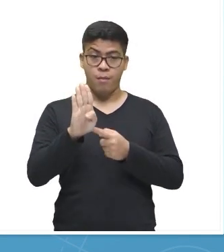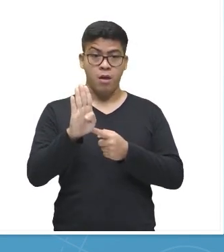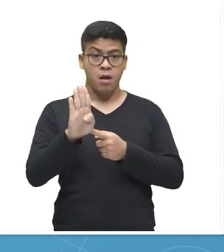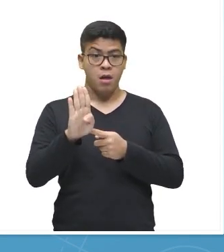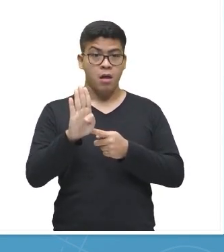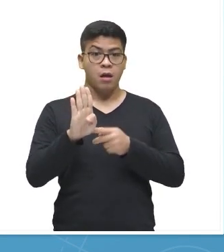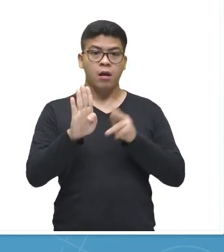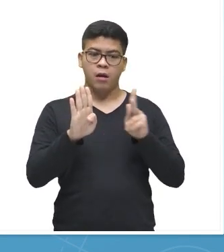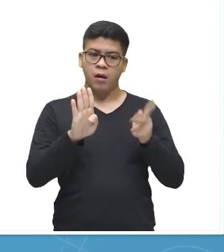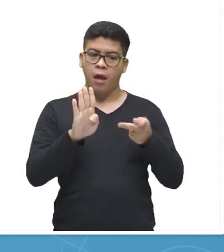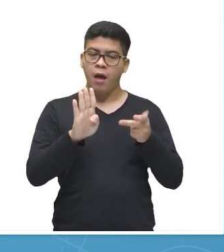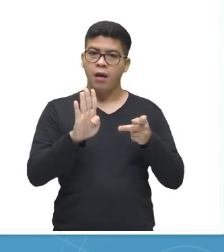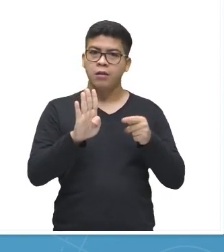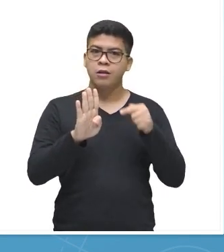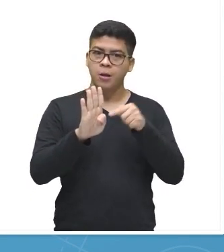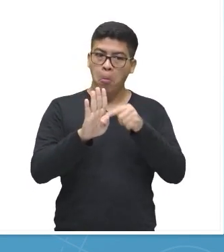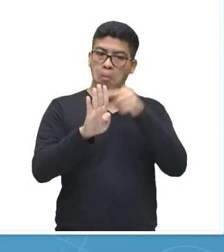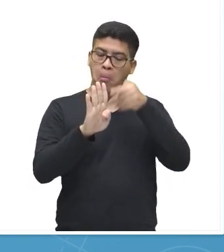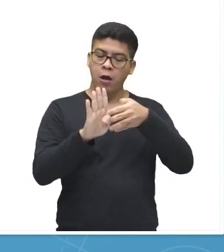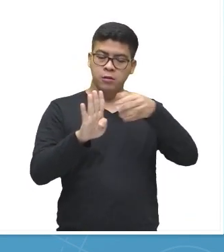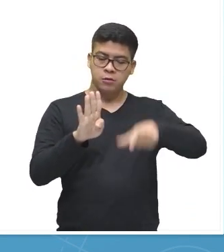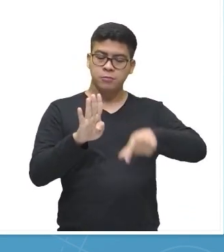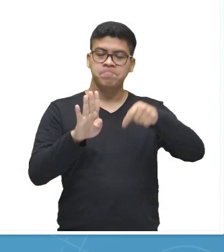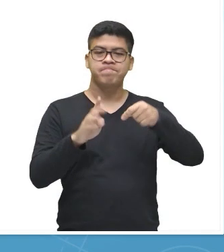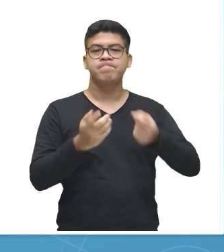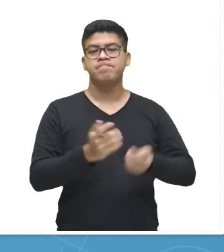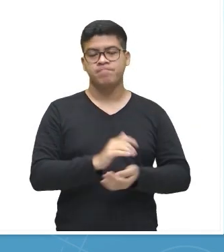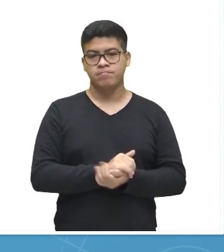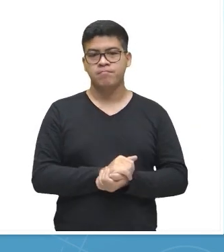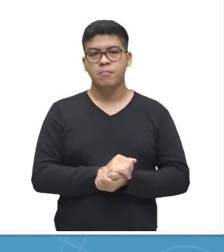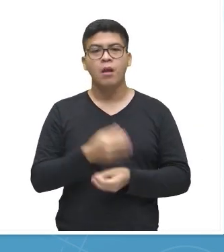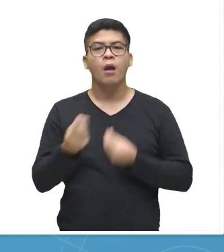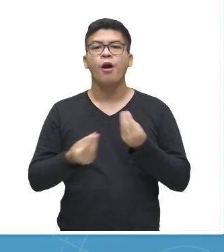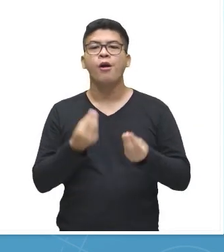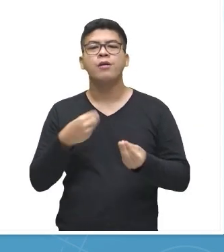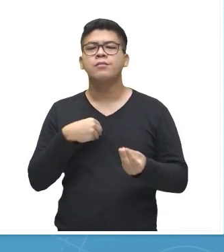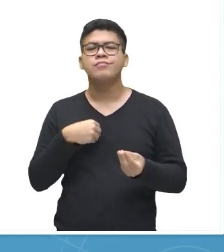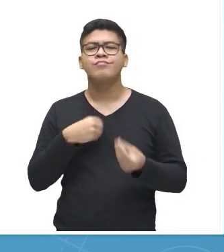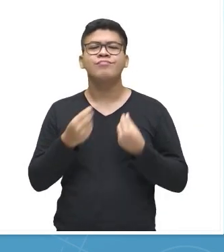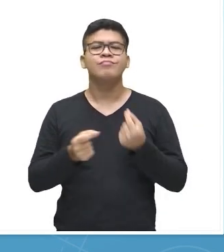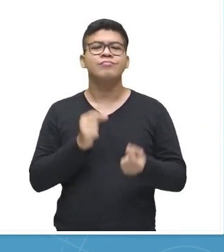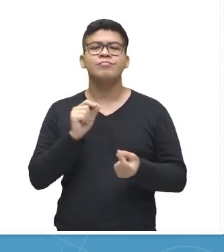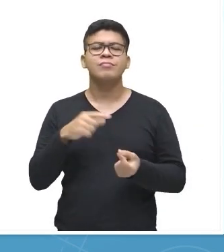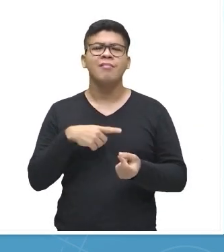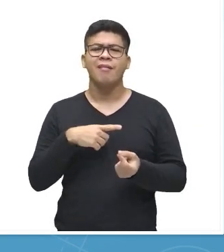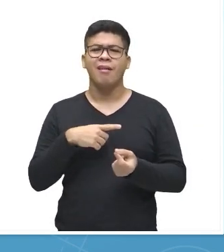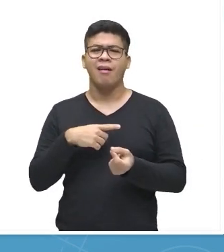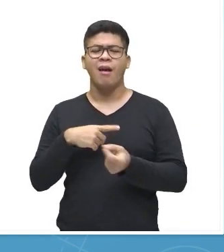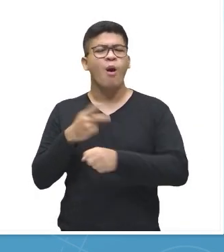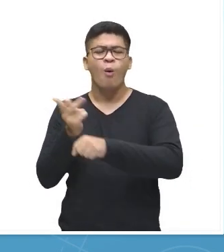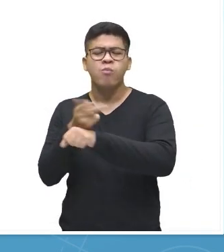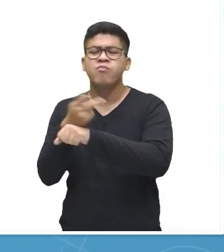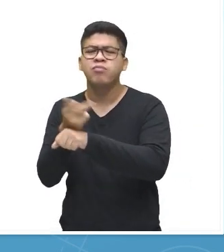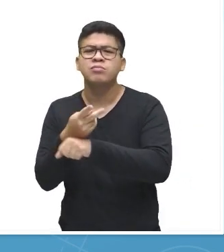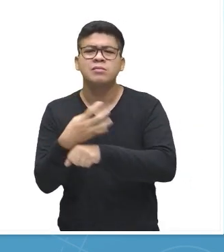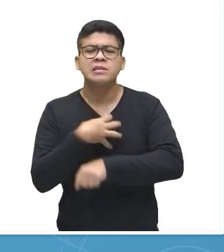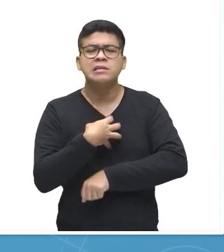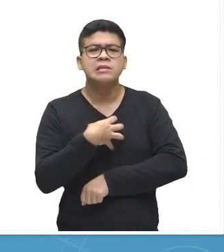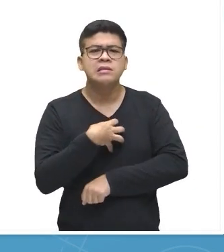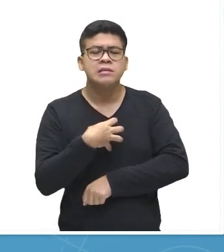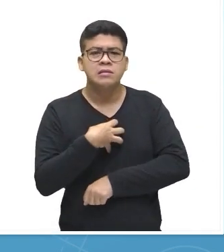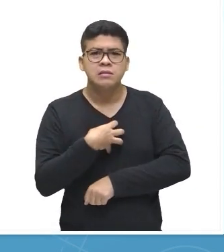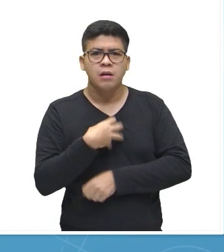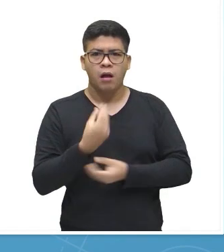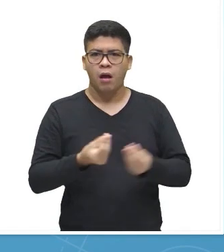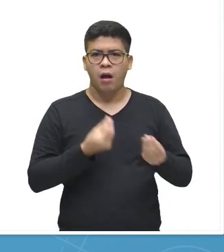incorreta. Porque não é o sentido da vida, essa nossa busca não se manifesta